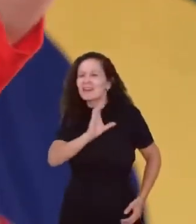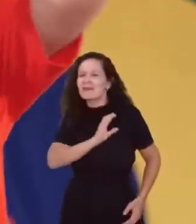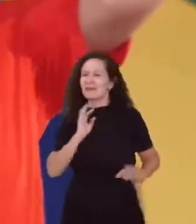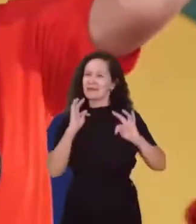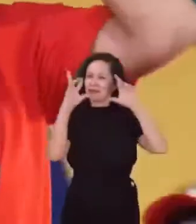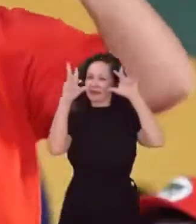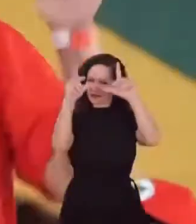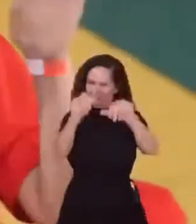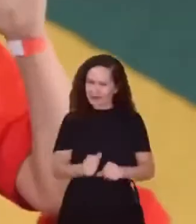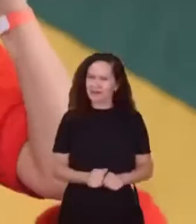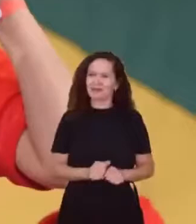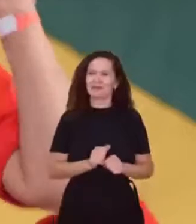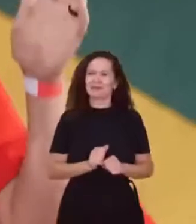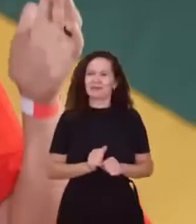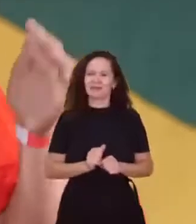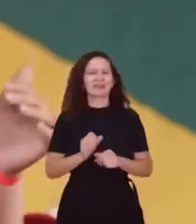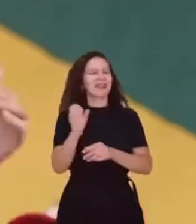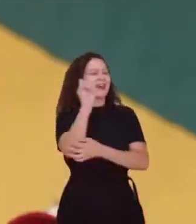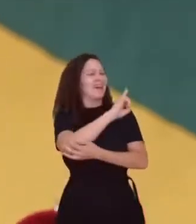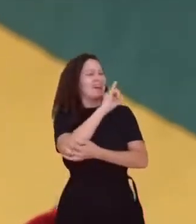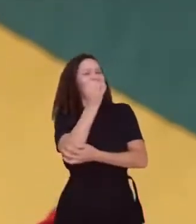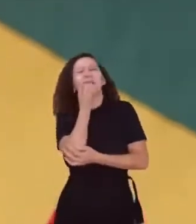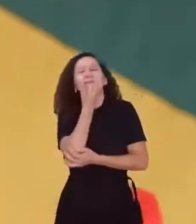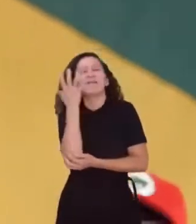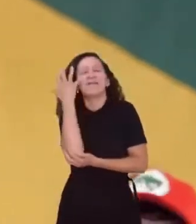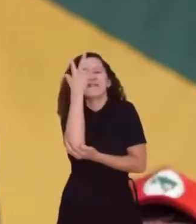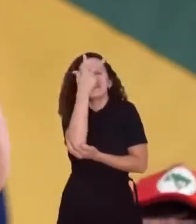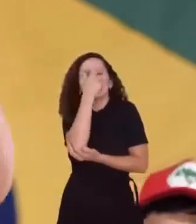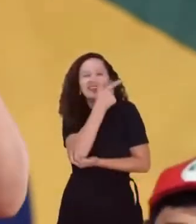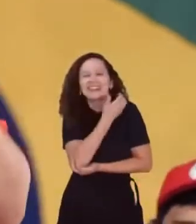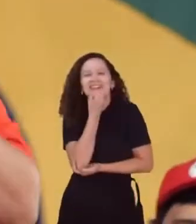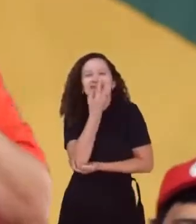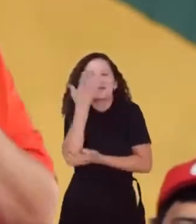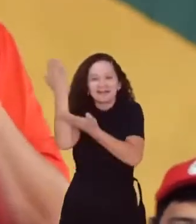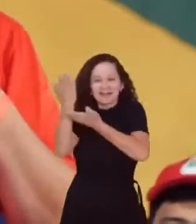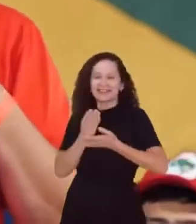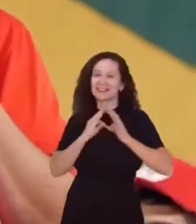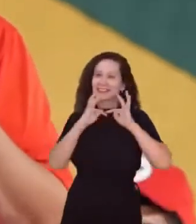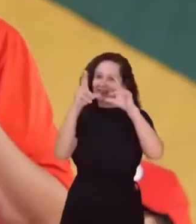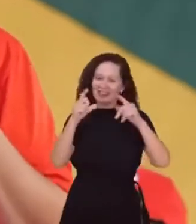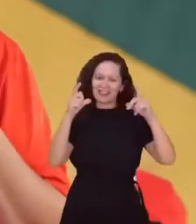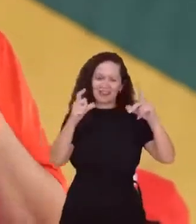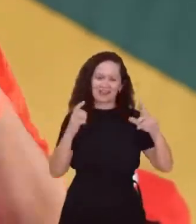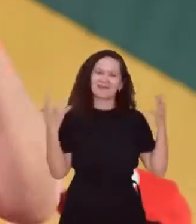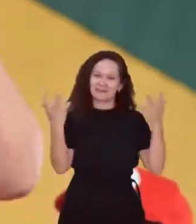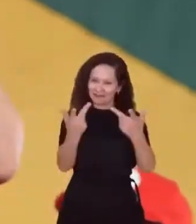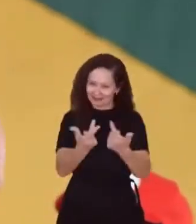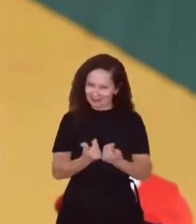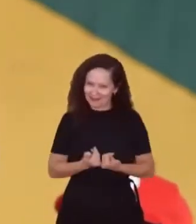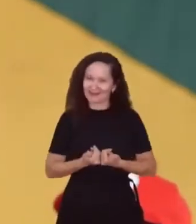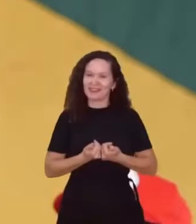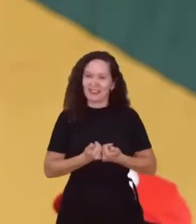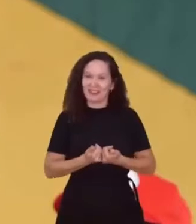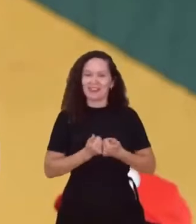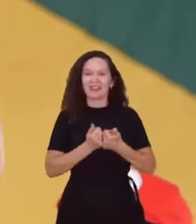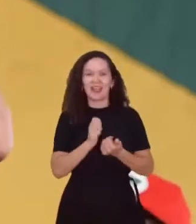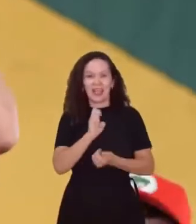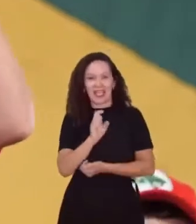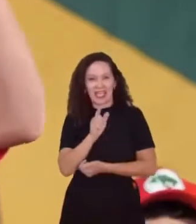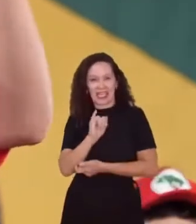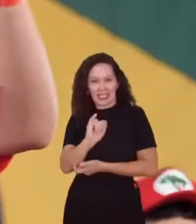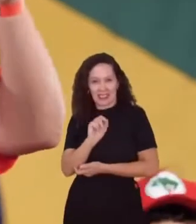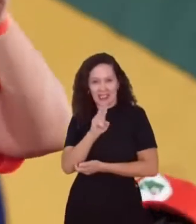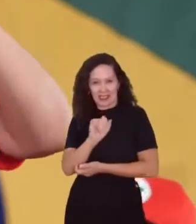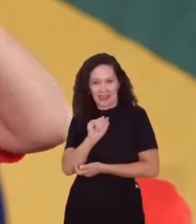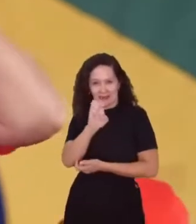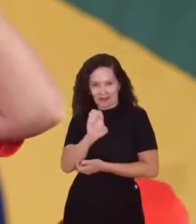companheiras! Coisa bonita, todos bem-vindos a esse espaço maravilhoso que é o assentamento Ele Vive. É um grande projeto da